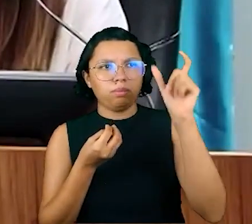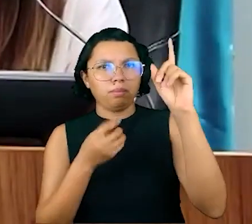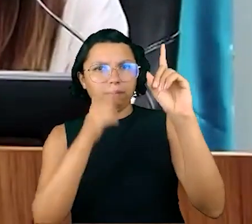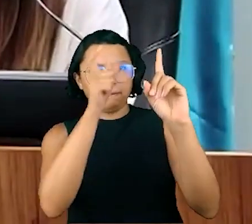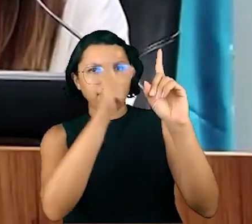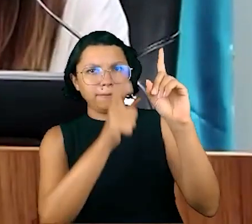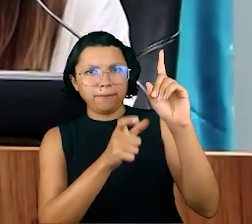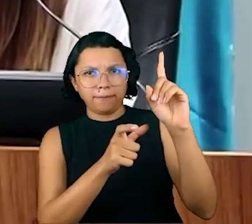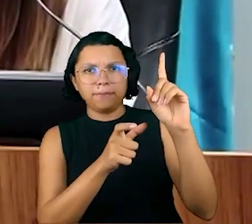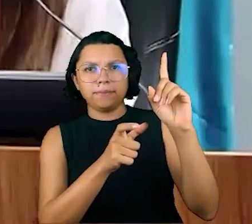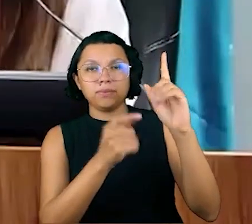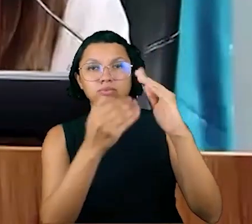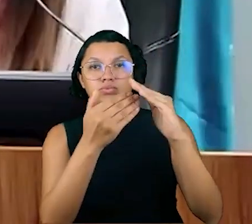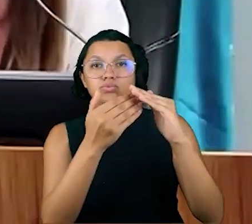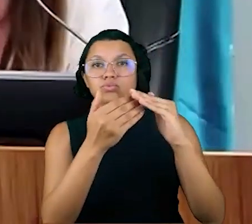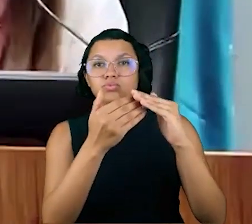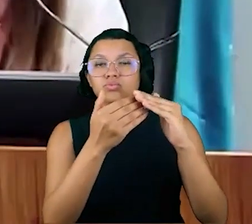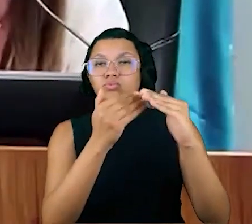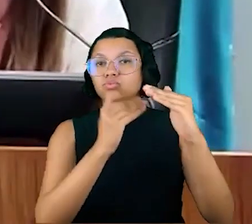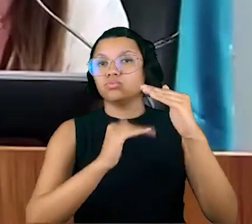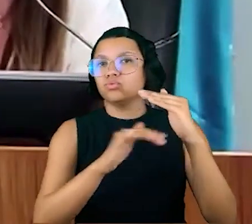figura subsidiária,